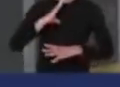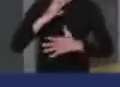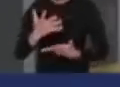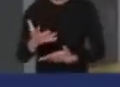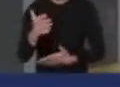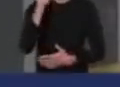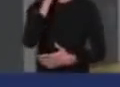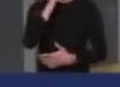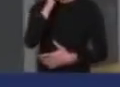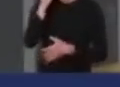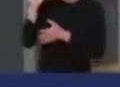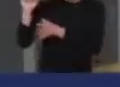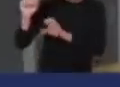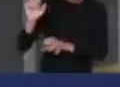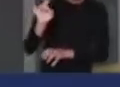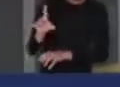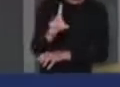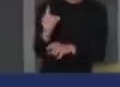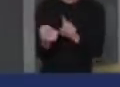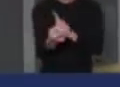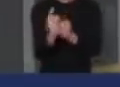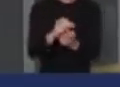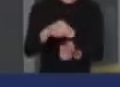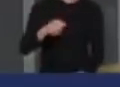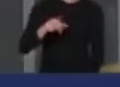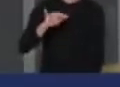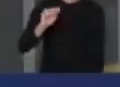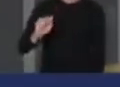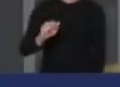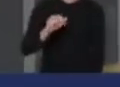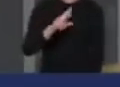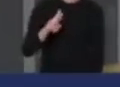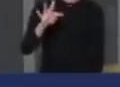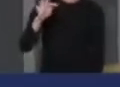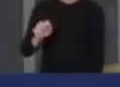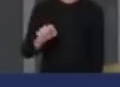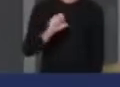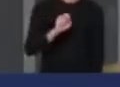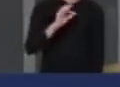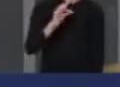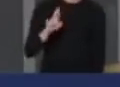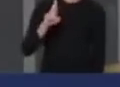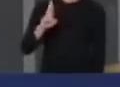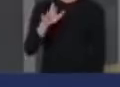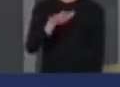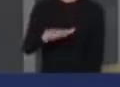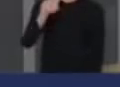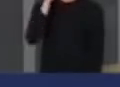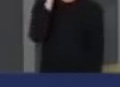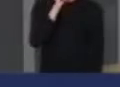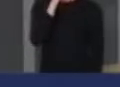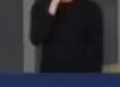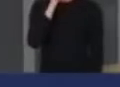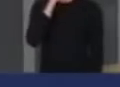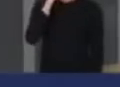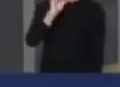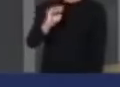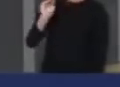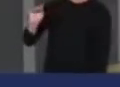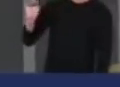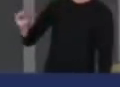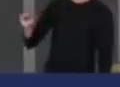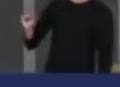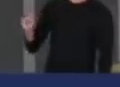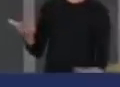que aos 42 anos é de altíssima performance. A outra Carol, lá do Praia, que vive uma história de amor com uma holandesa colega dela de